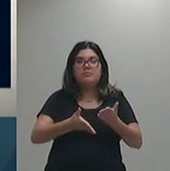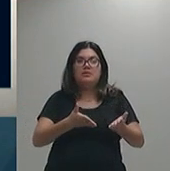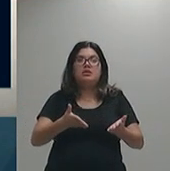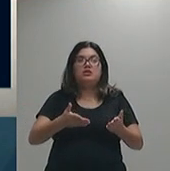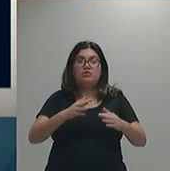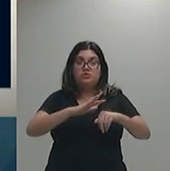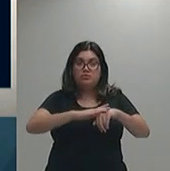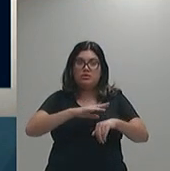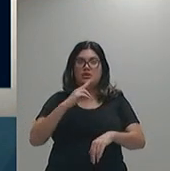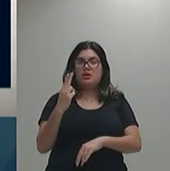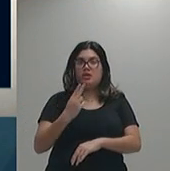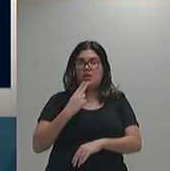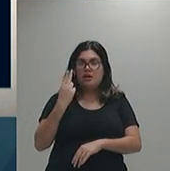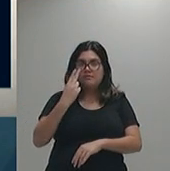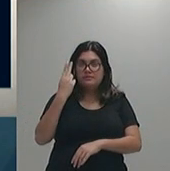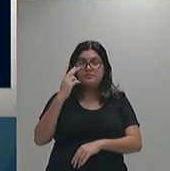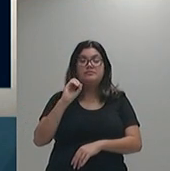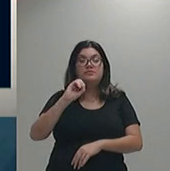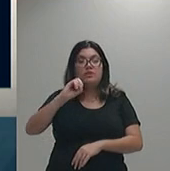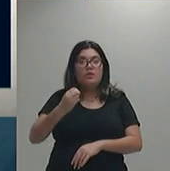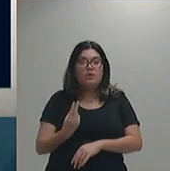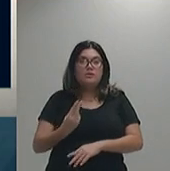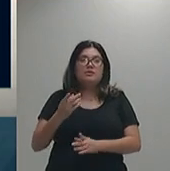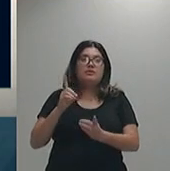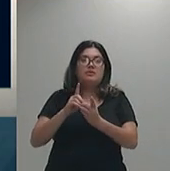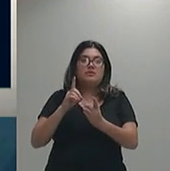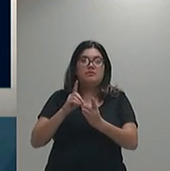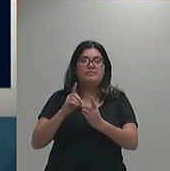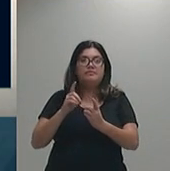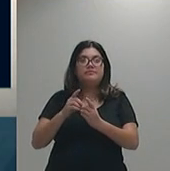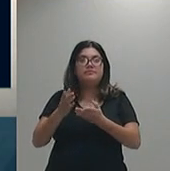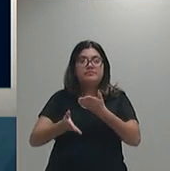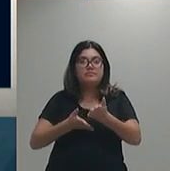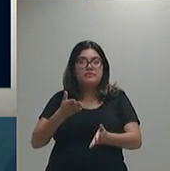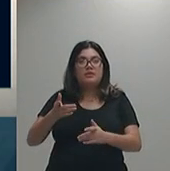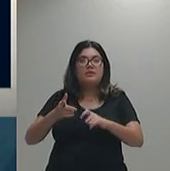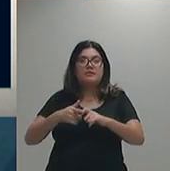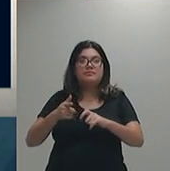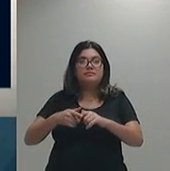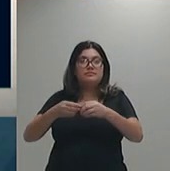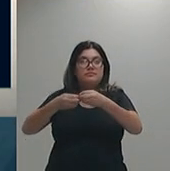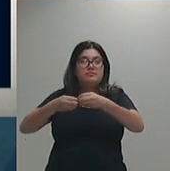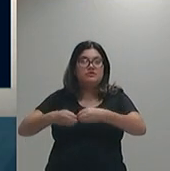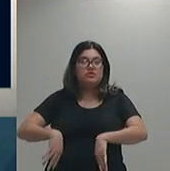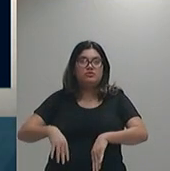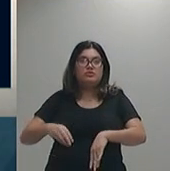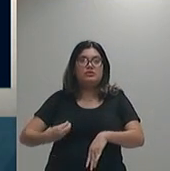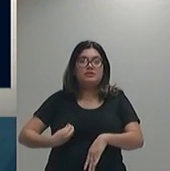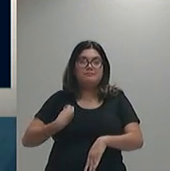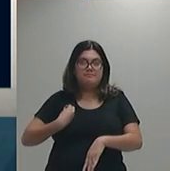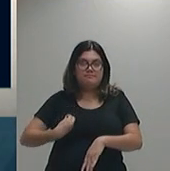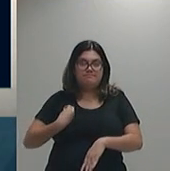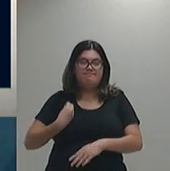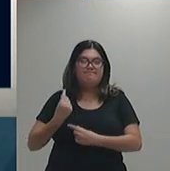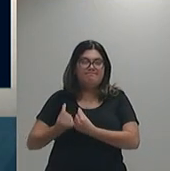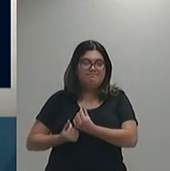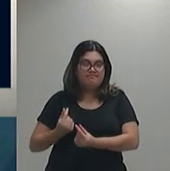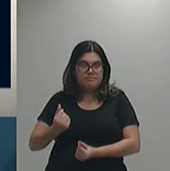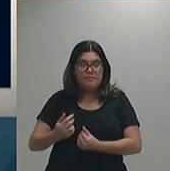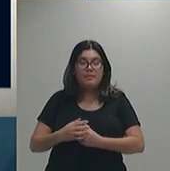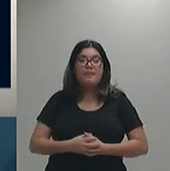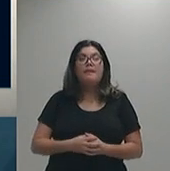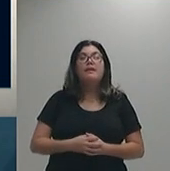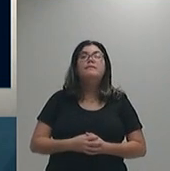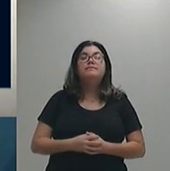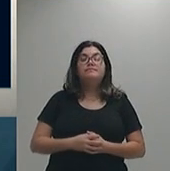ou em tratamento médico que comprometa a sua subsistência assinalou ainda que